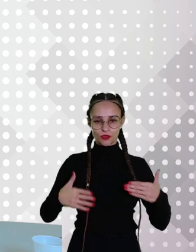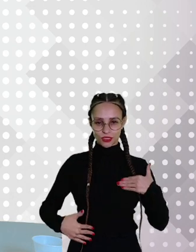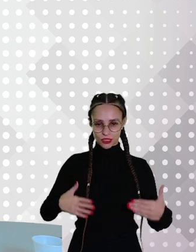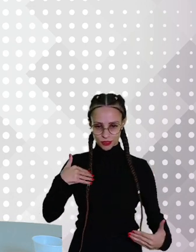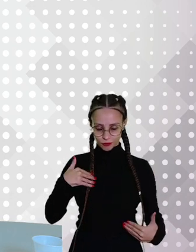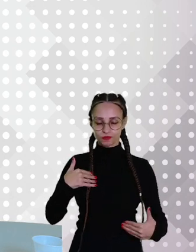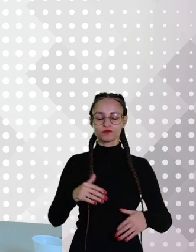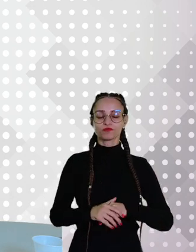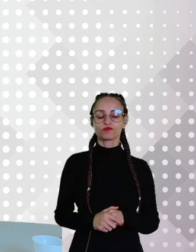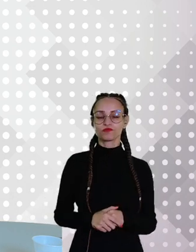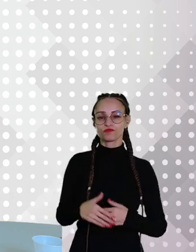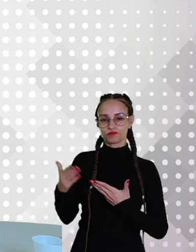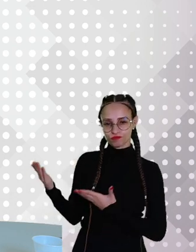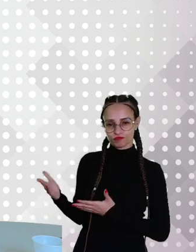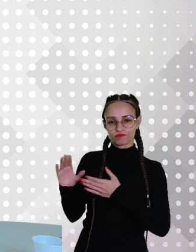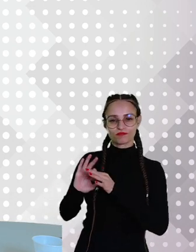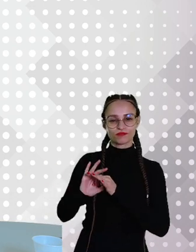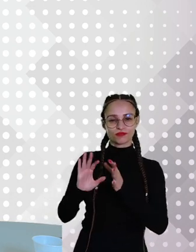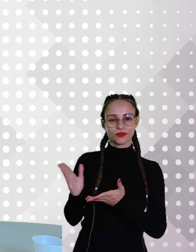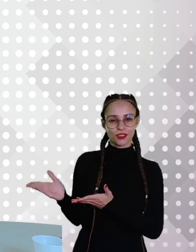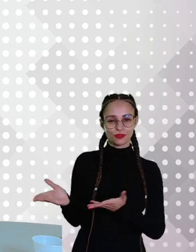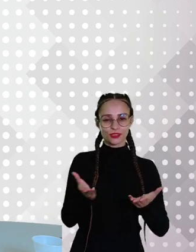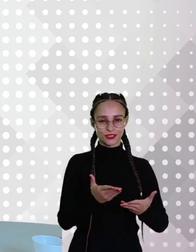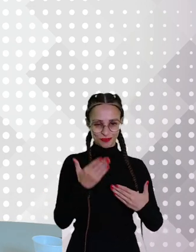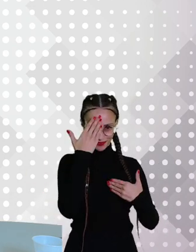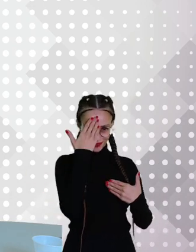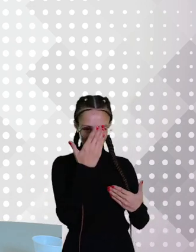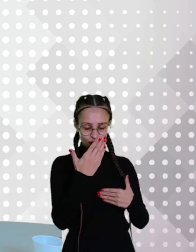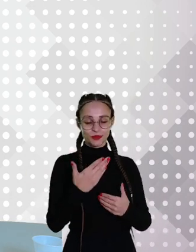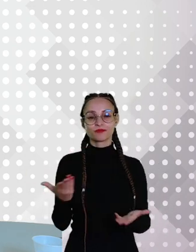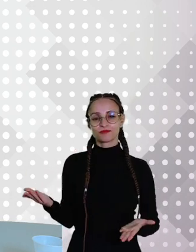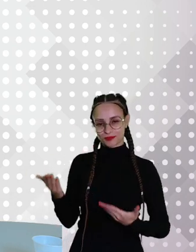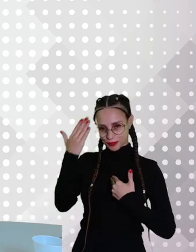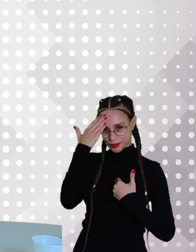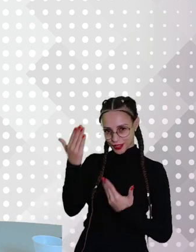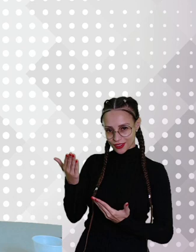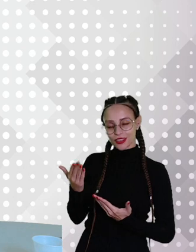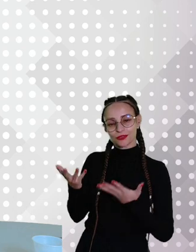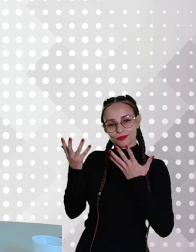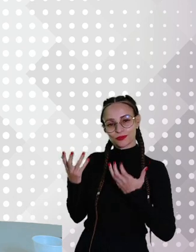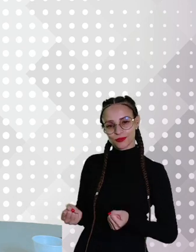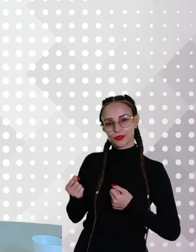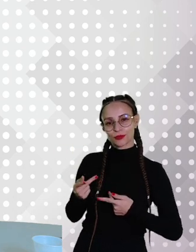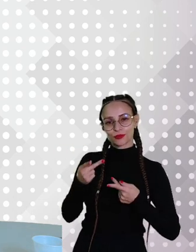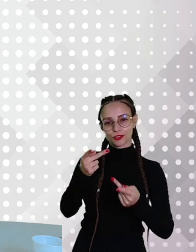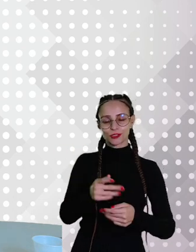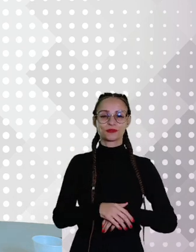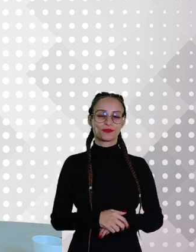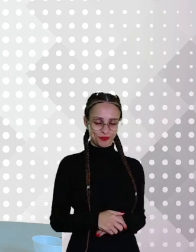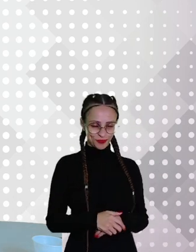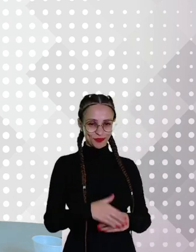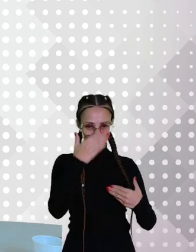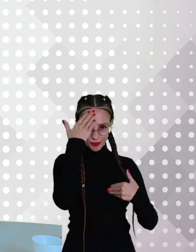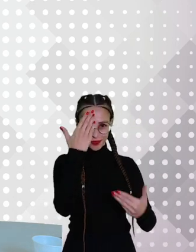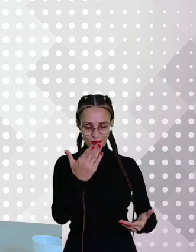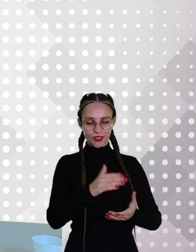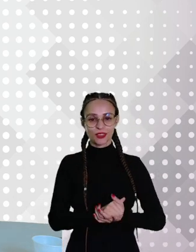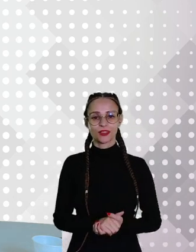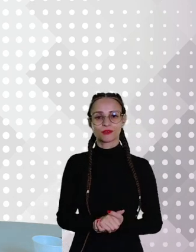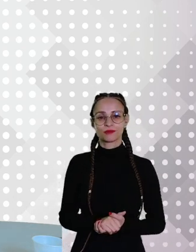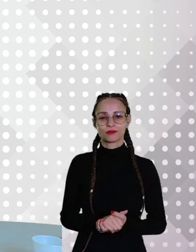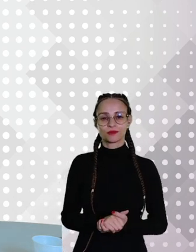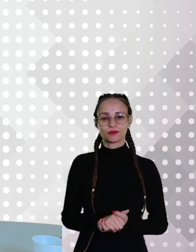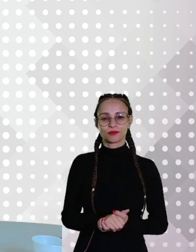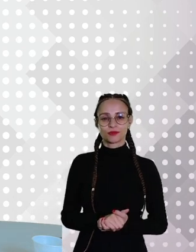neuromotora. Então, fique à vontade. Obrigada. Estamos aqui. Muito obrigada pela sua disponibilidade. Imagina, obrigada. Então, vou fazer